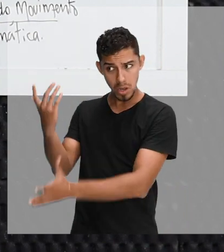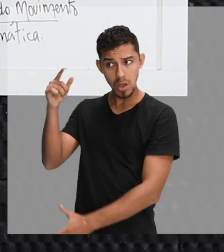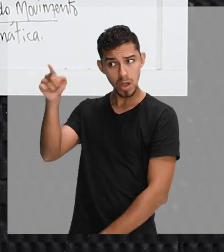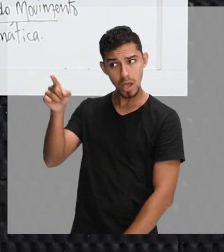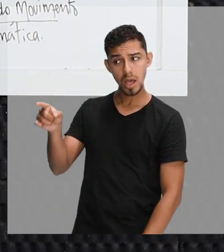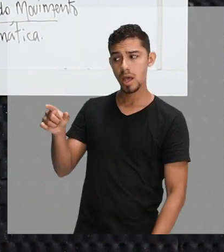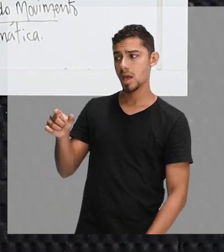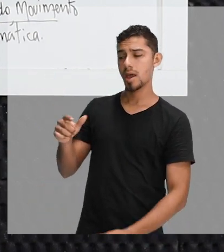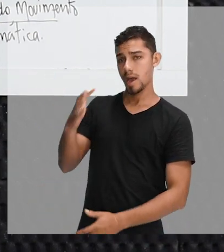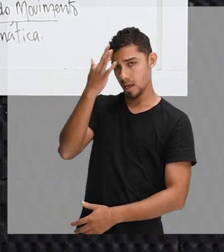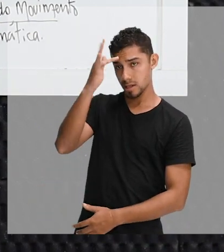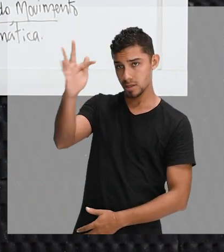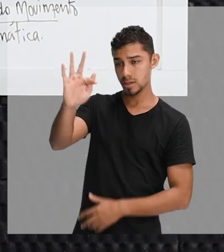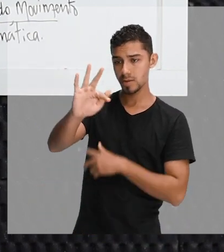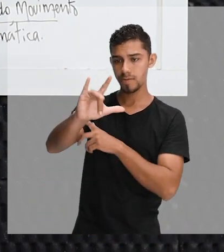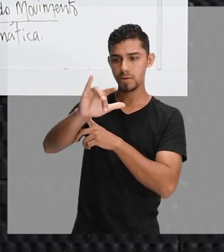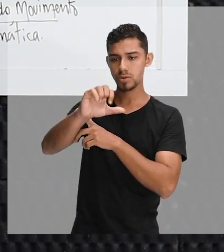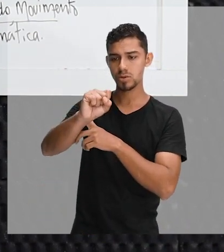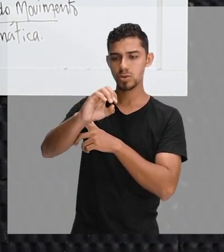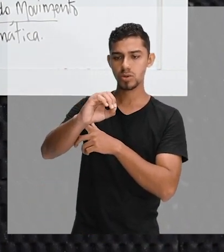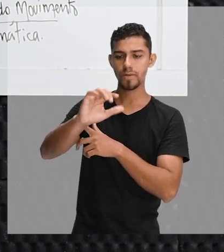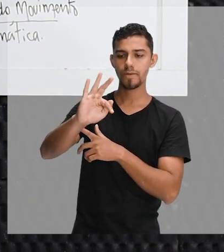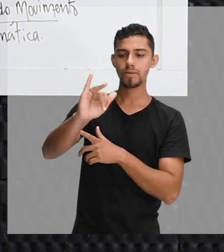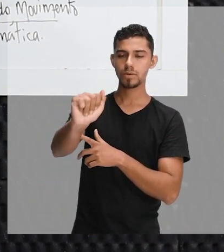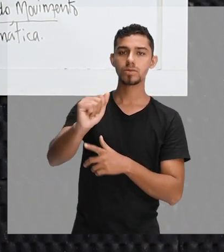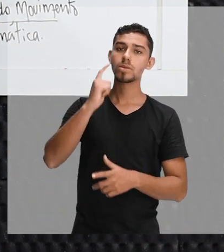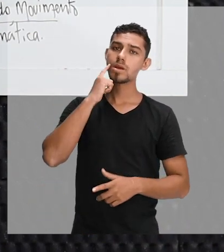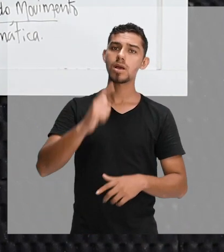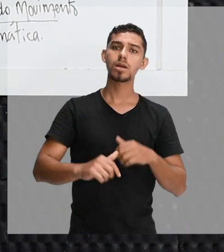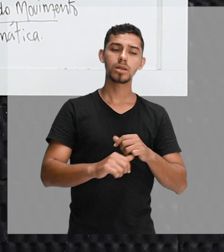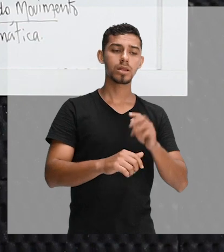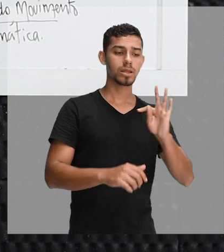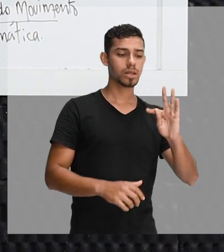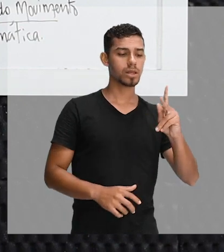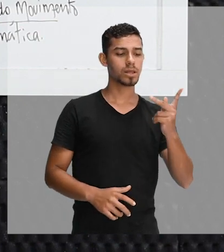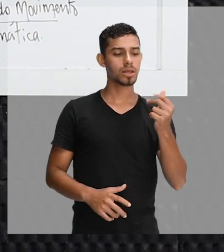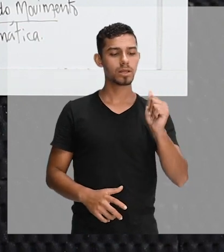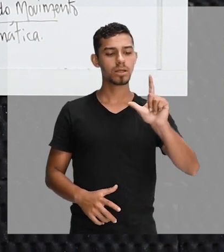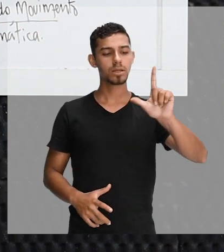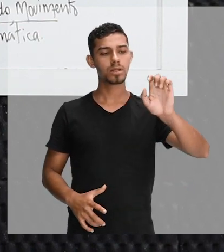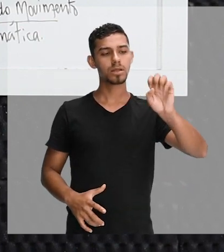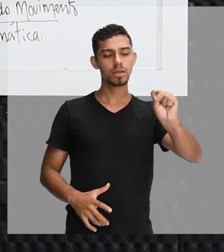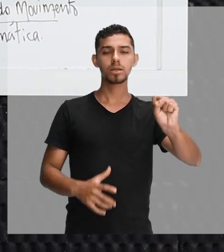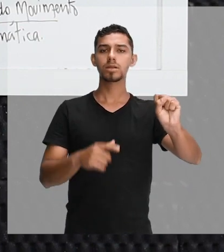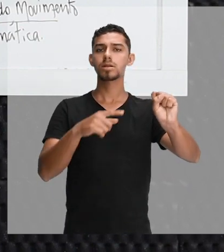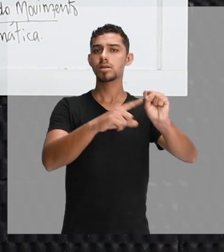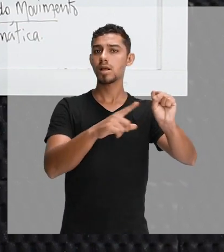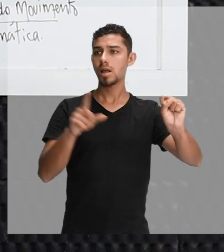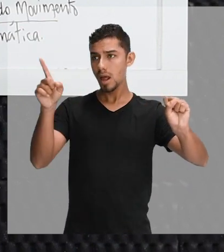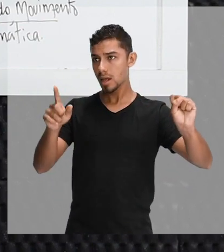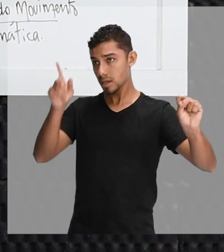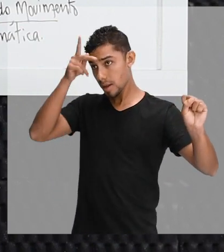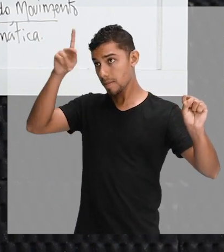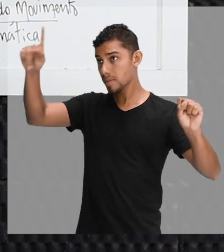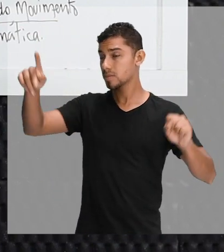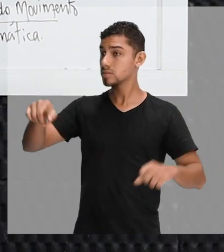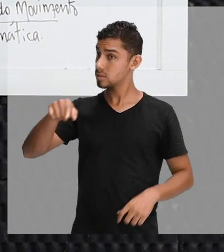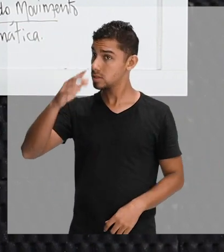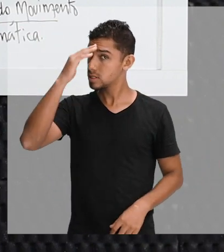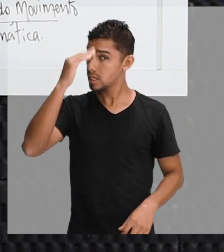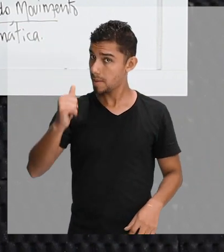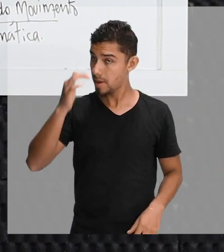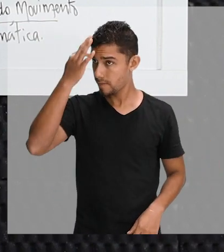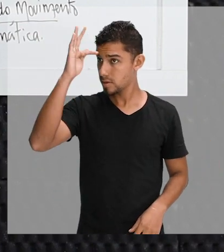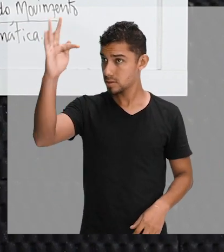primeiro filósofo? Matemático. Na Academia de Platão, bem na entrada tinha escrito o quê? Só vai saber filosofia